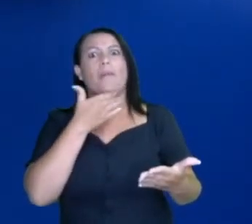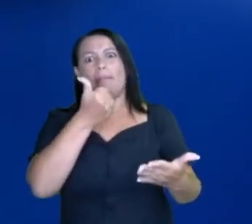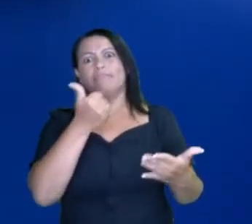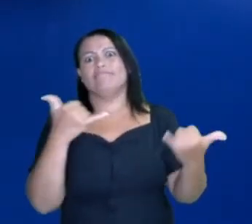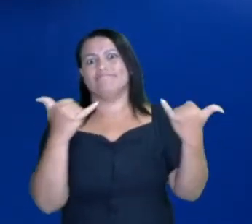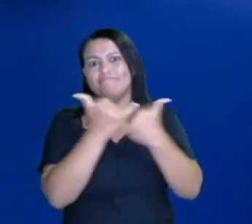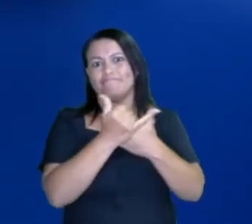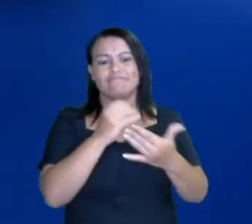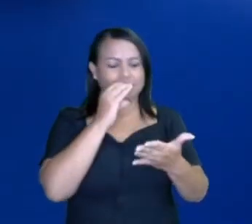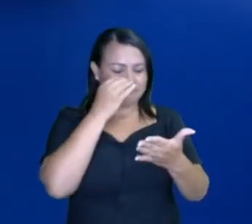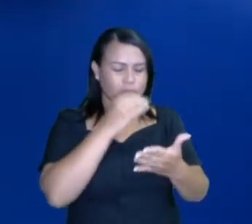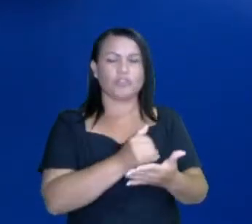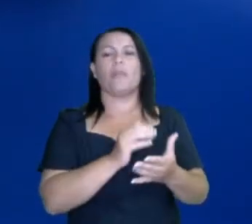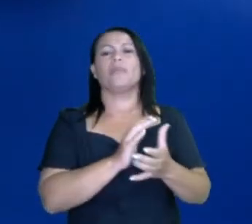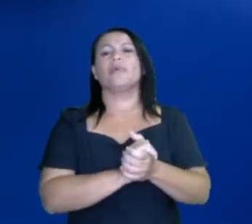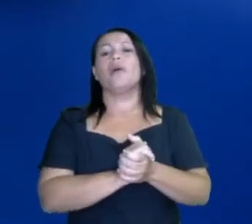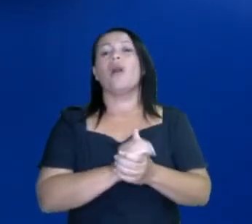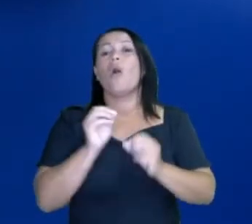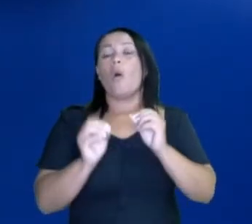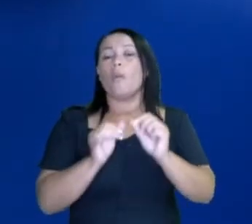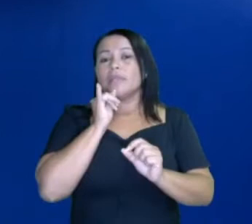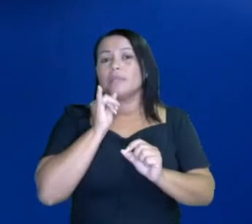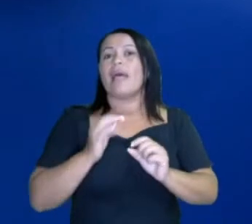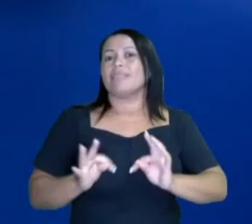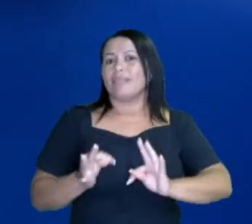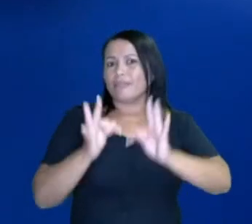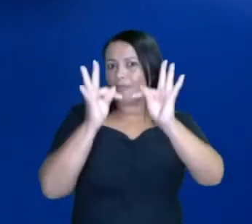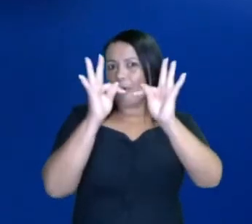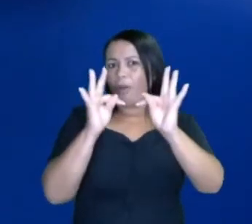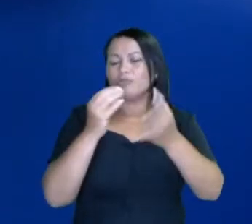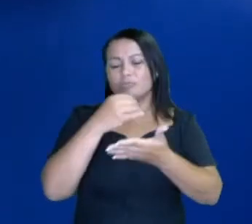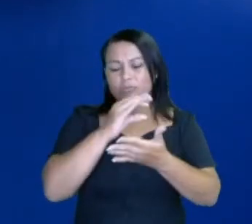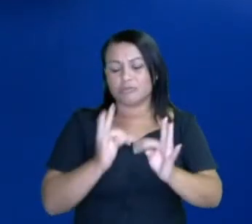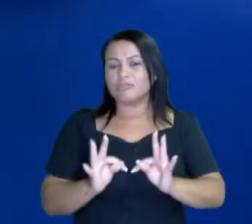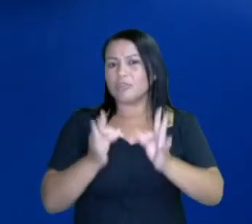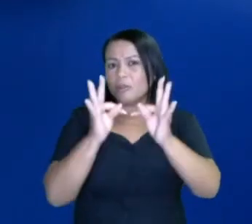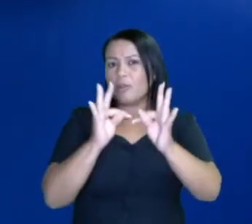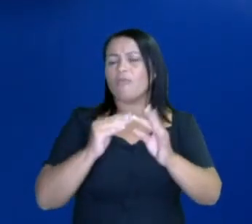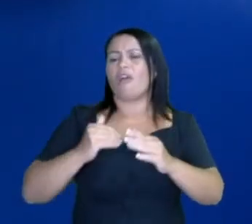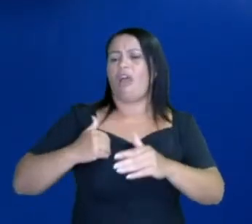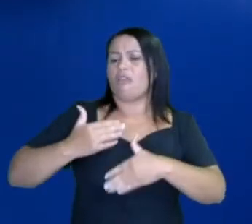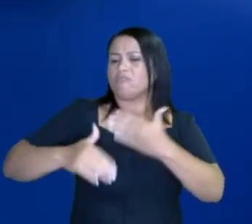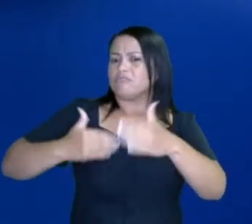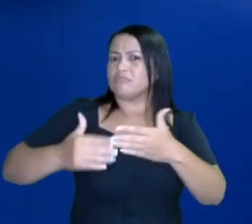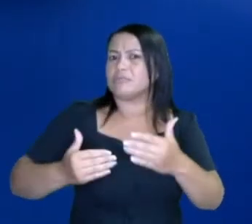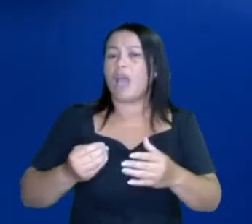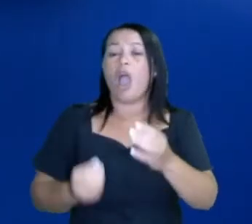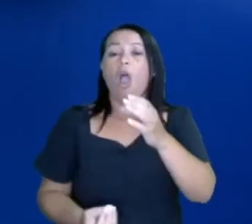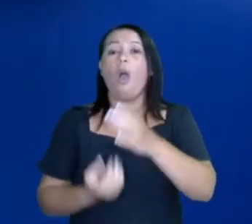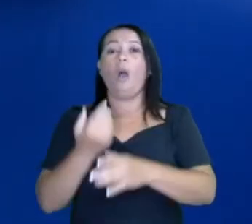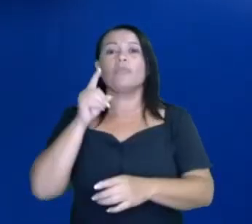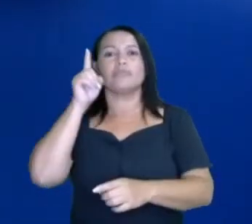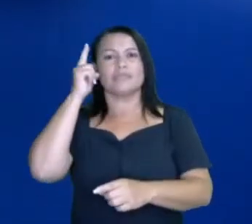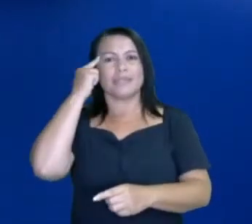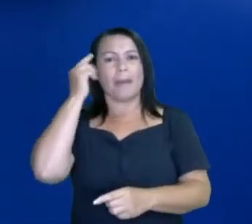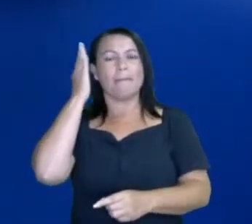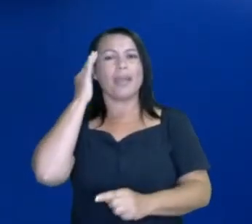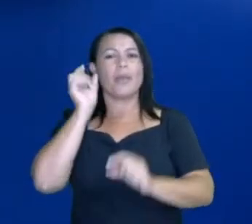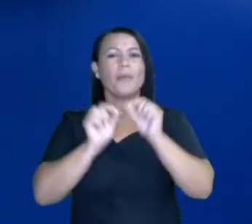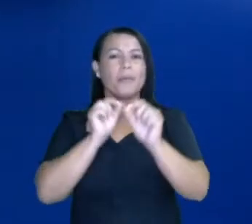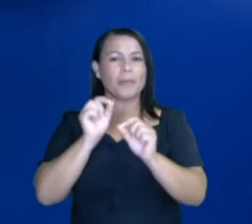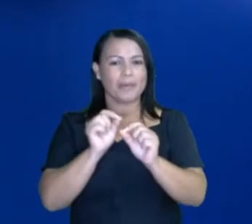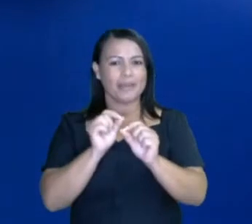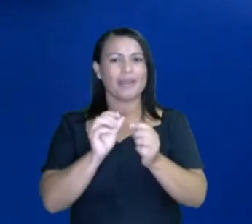enorme. E essa evolução da microscopia nos ajudou muito na evolução, no descobrimento de seres causadores de doenças.